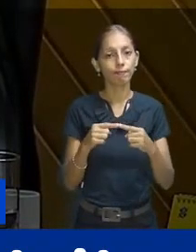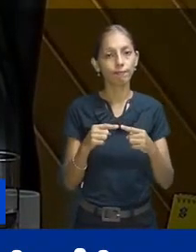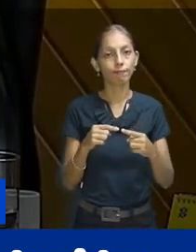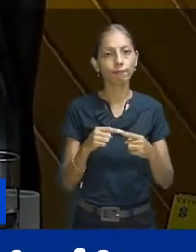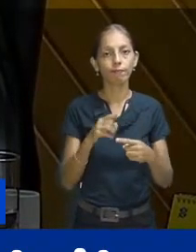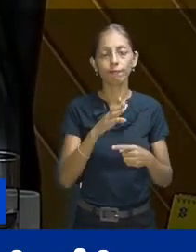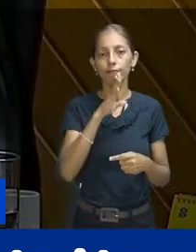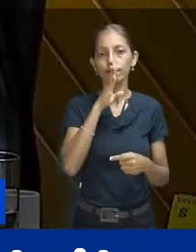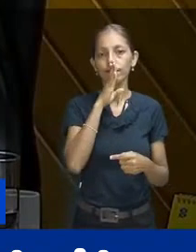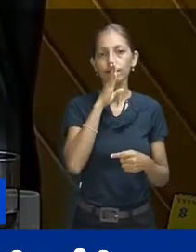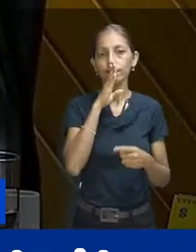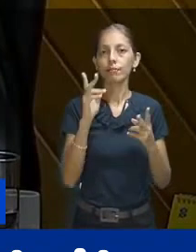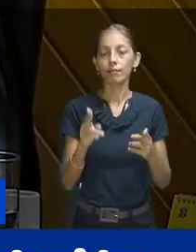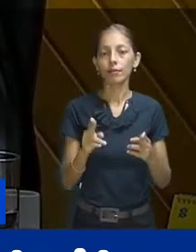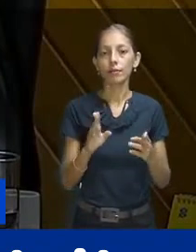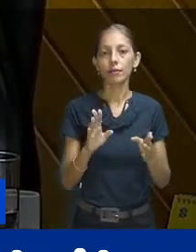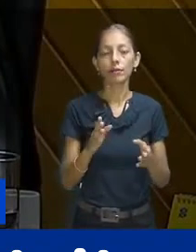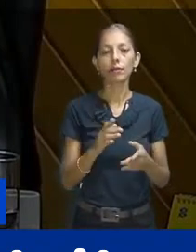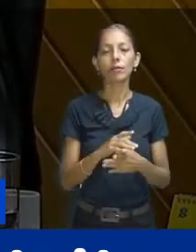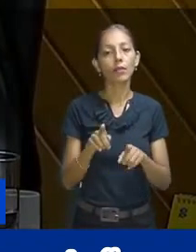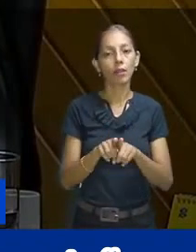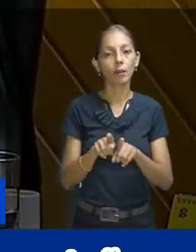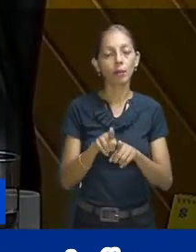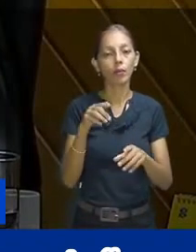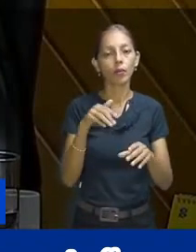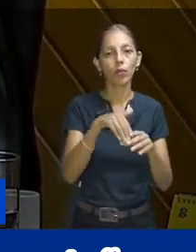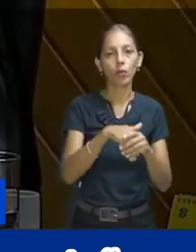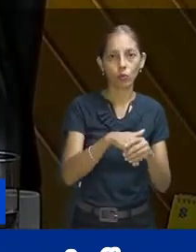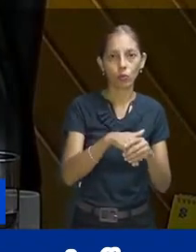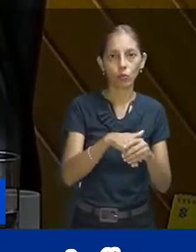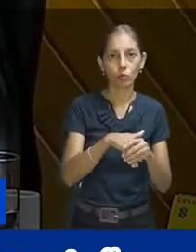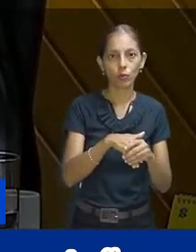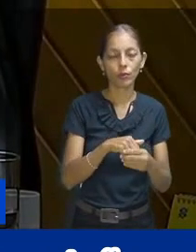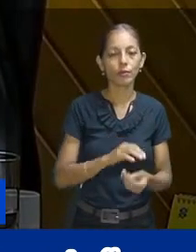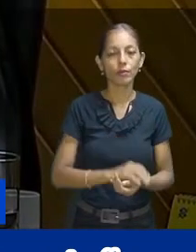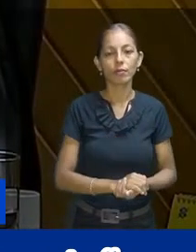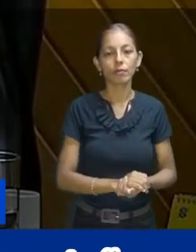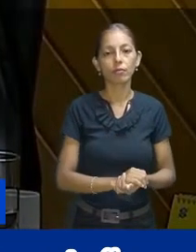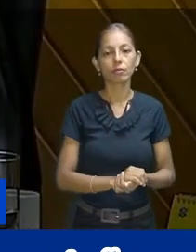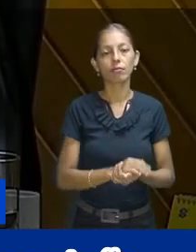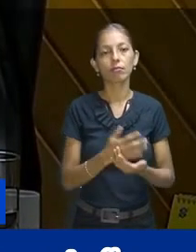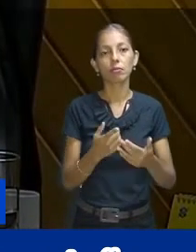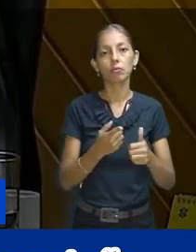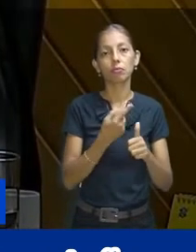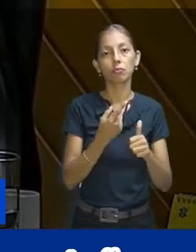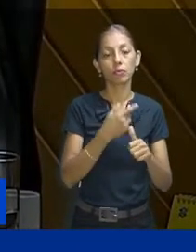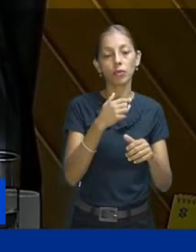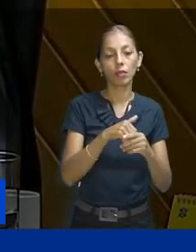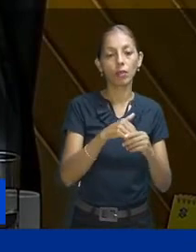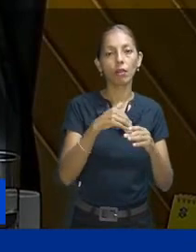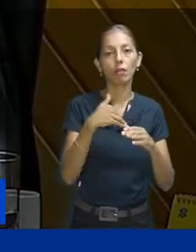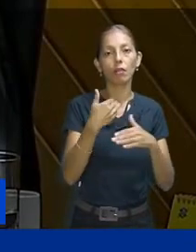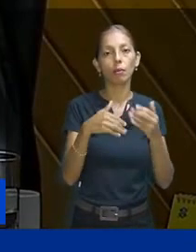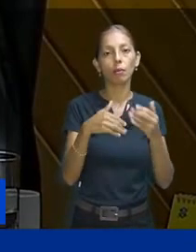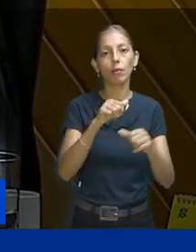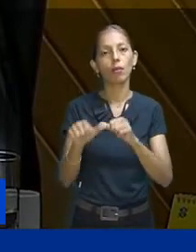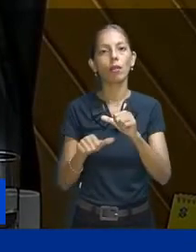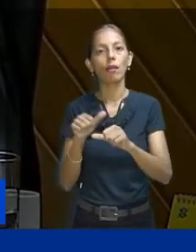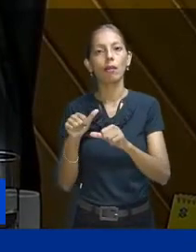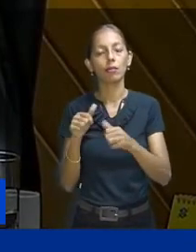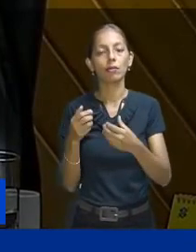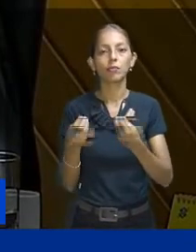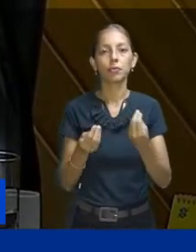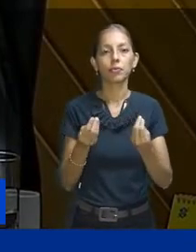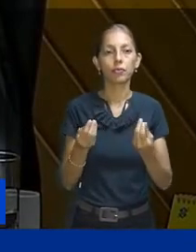até mesmo no voto dos embargos, o eminente relator voltou a se omitir quanto ao tema, reincidindo na omissão. Dessa forma,